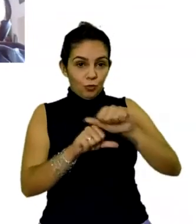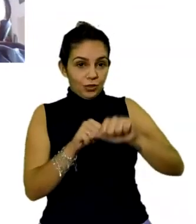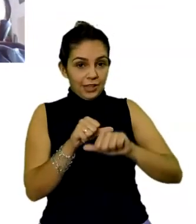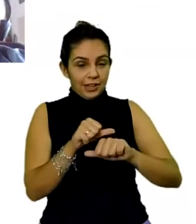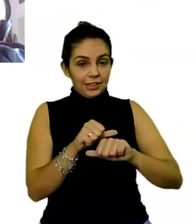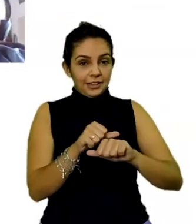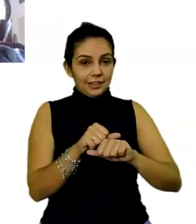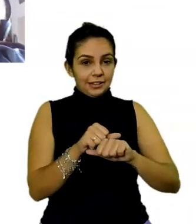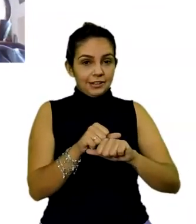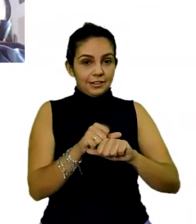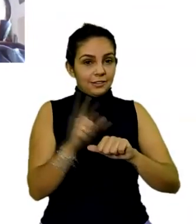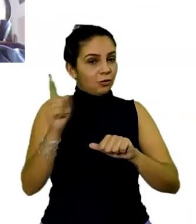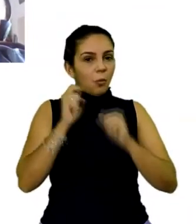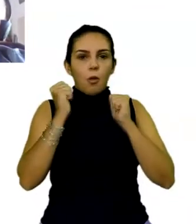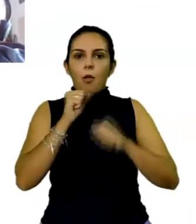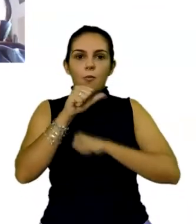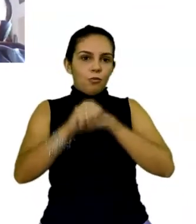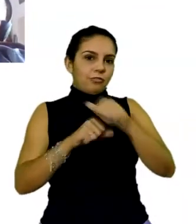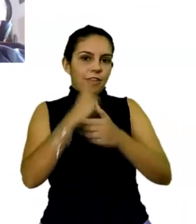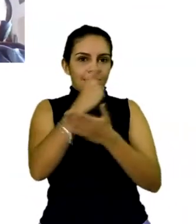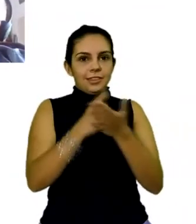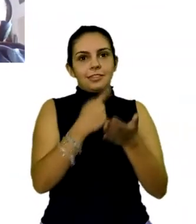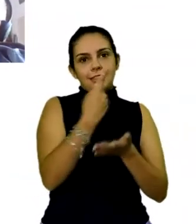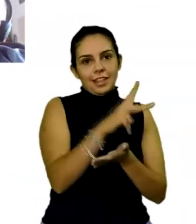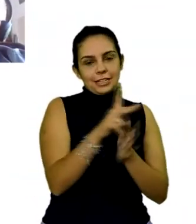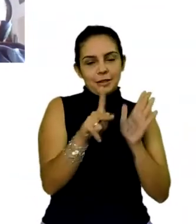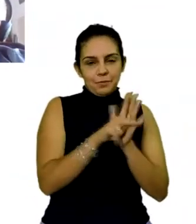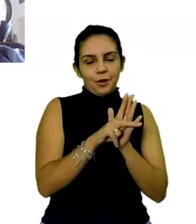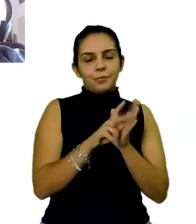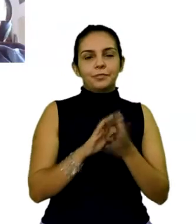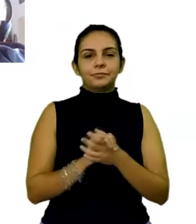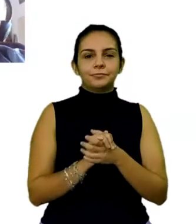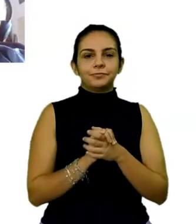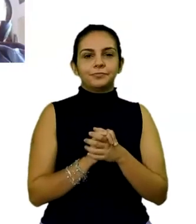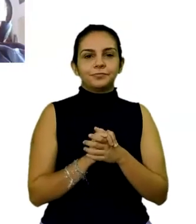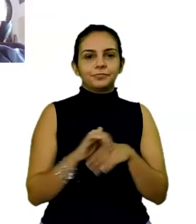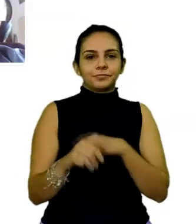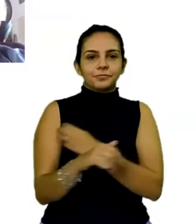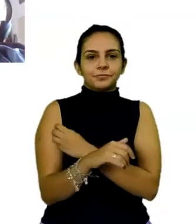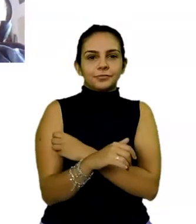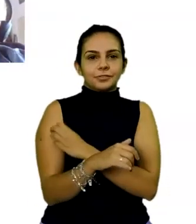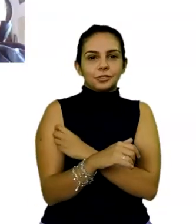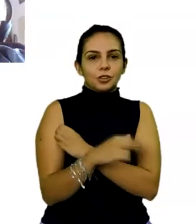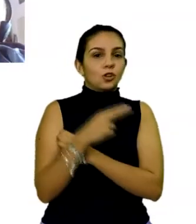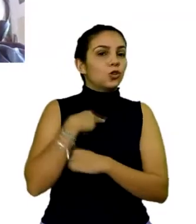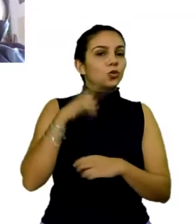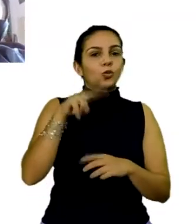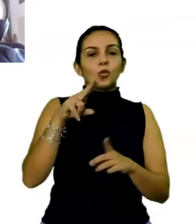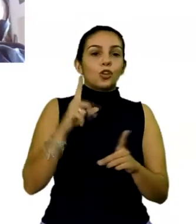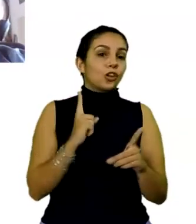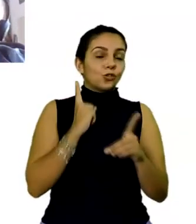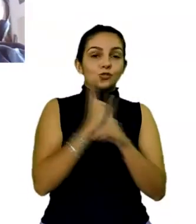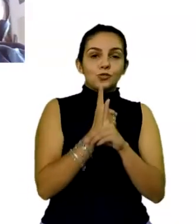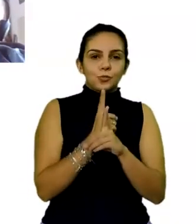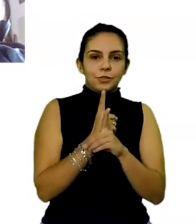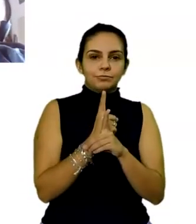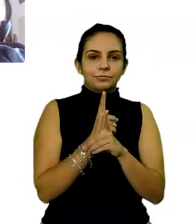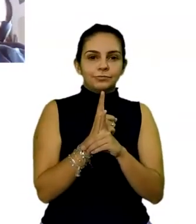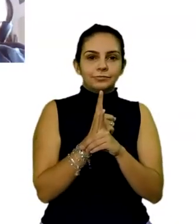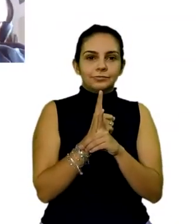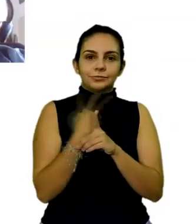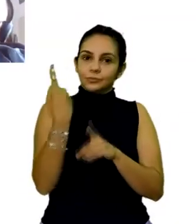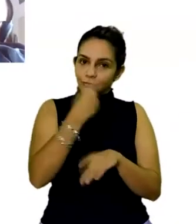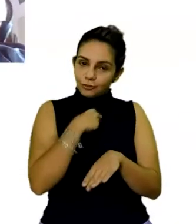isso seria ferir o texto do Anderson. E eu jamais iria descobrir isso se